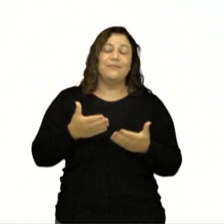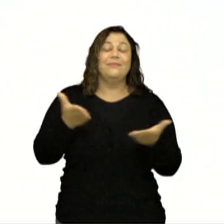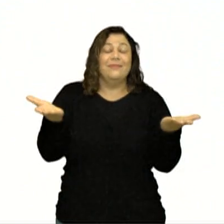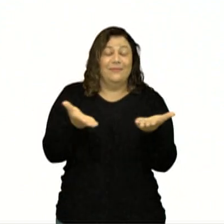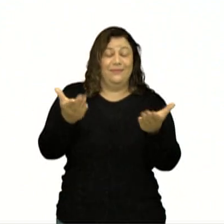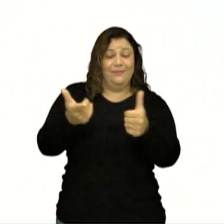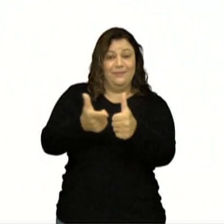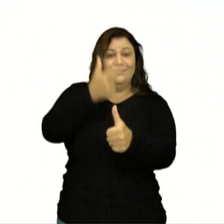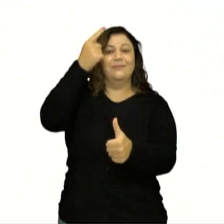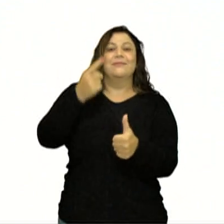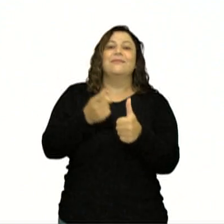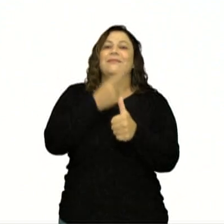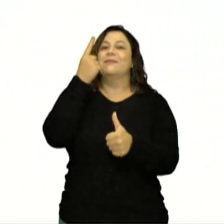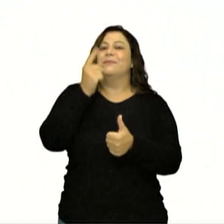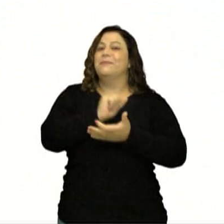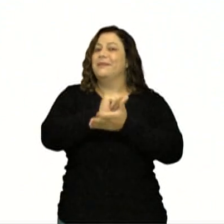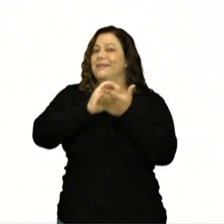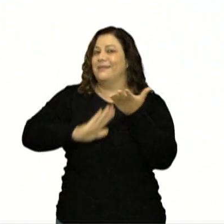primeira atividade dessa aula?